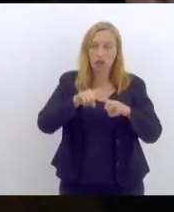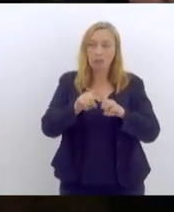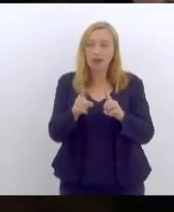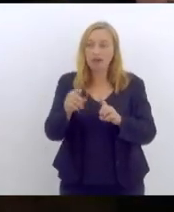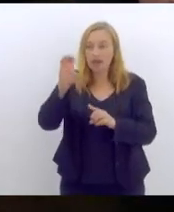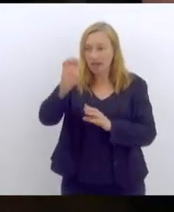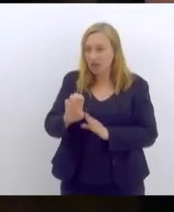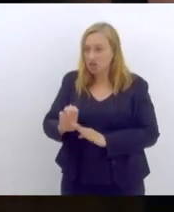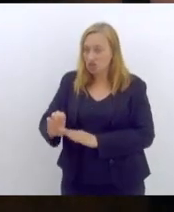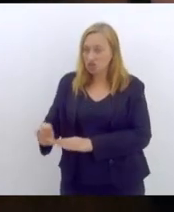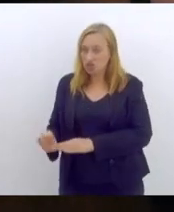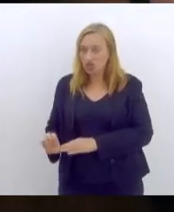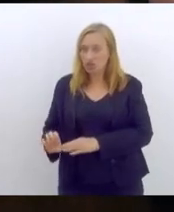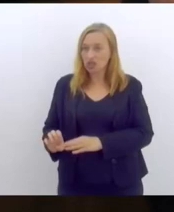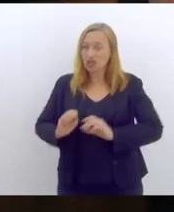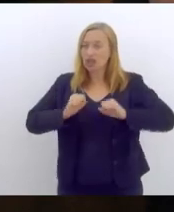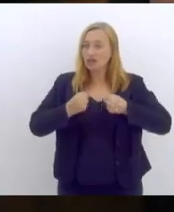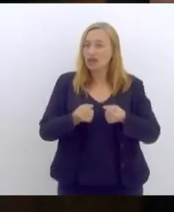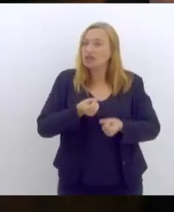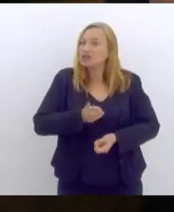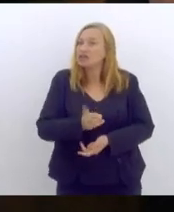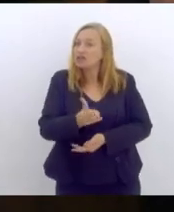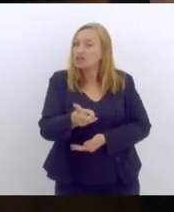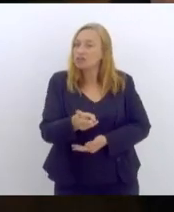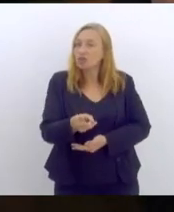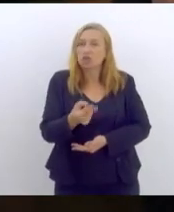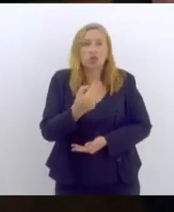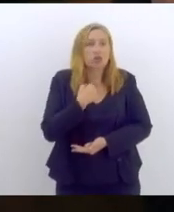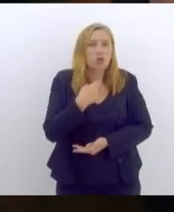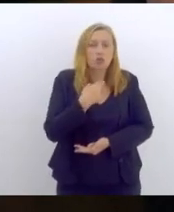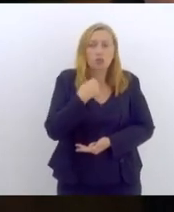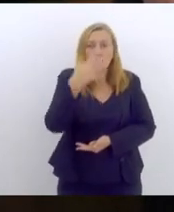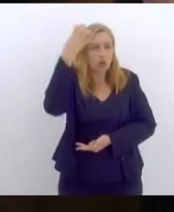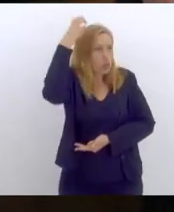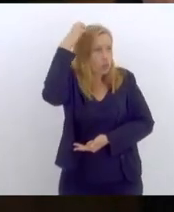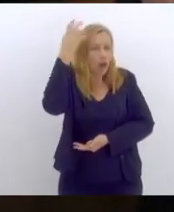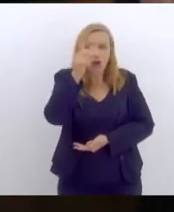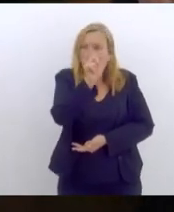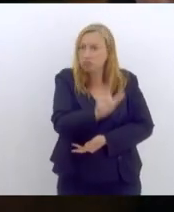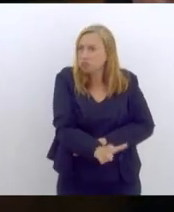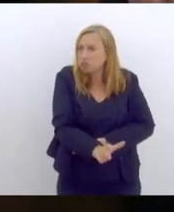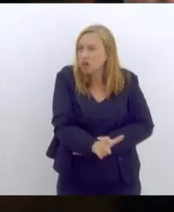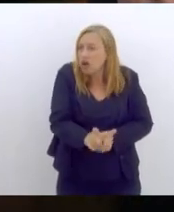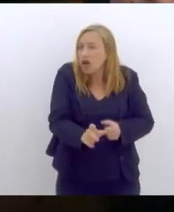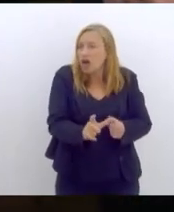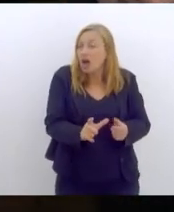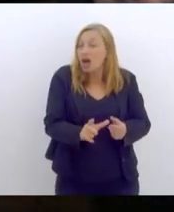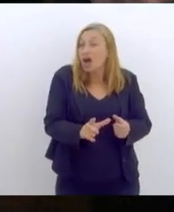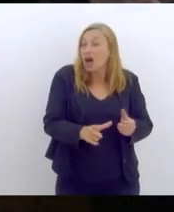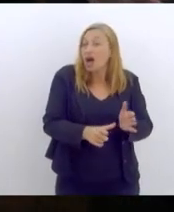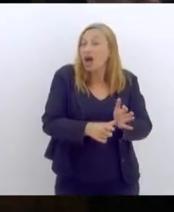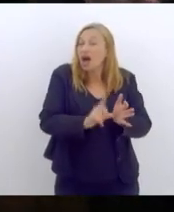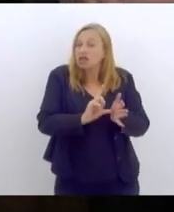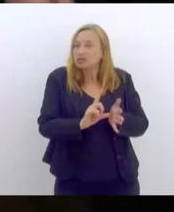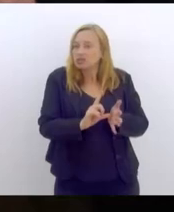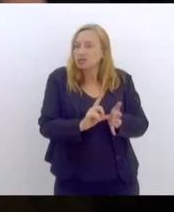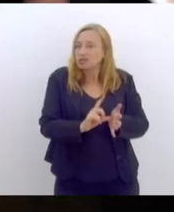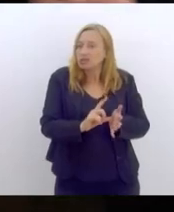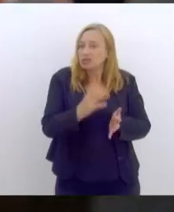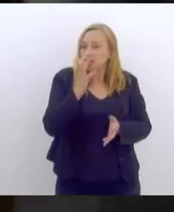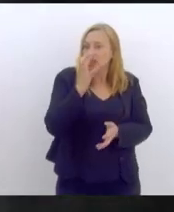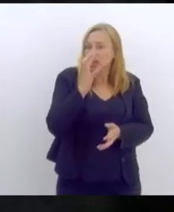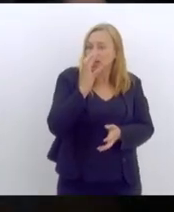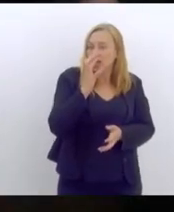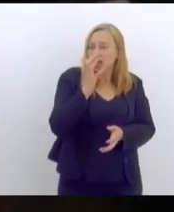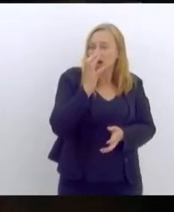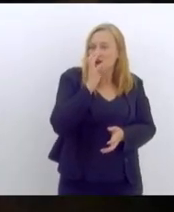esquerda, ela defende sempre que a gente não pode condenar uma pessoa antes dela ser realmente acusada. E a primeira